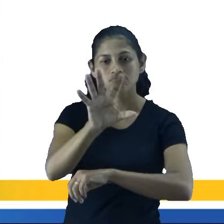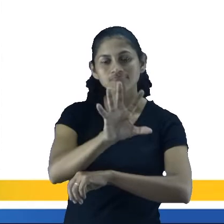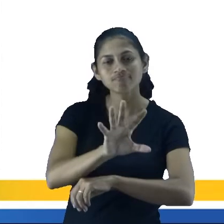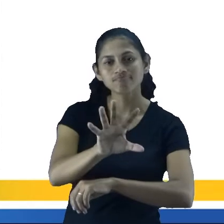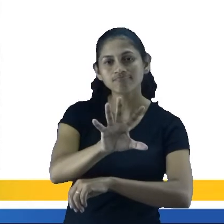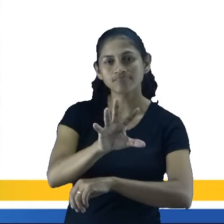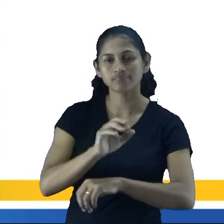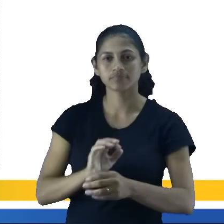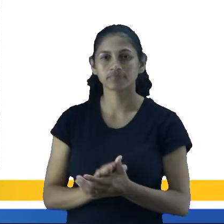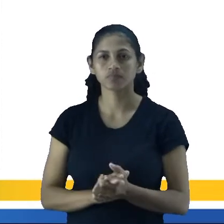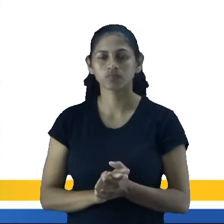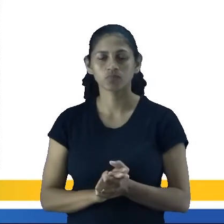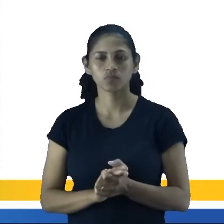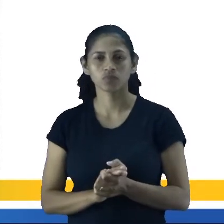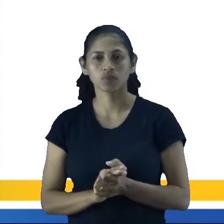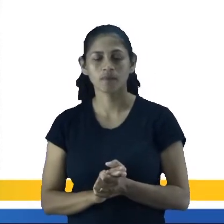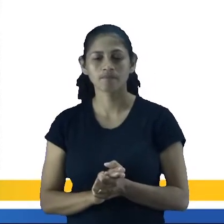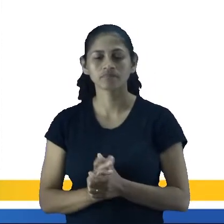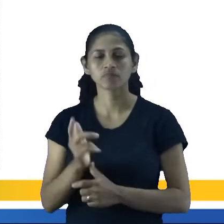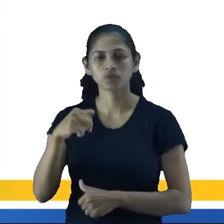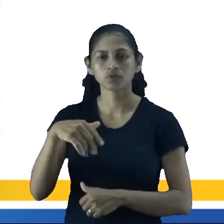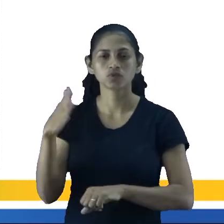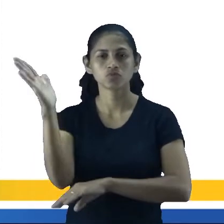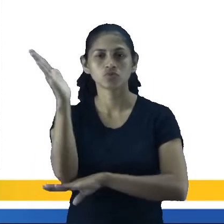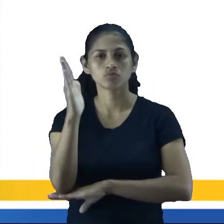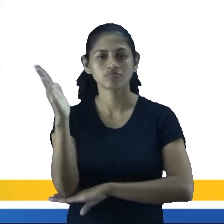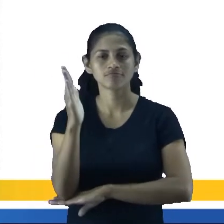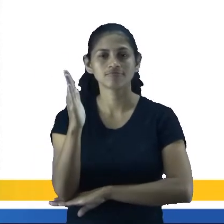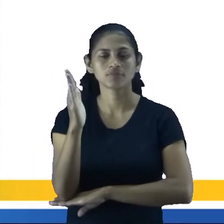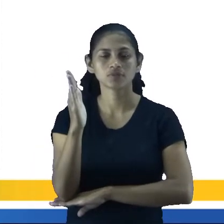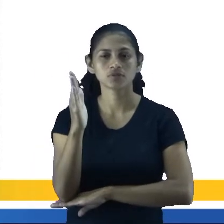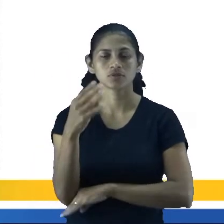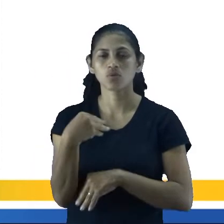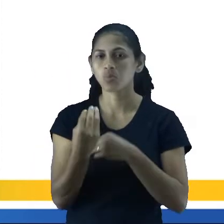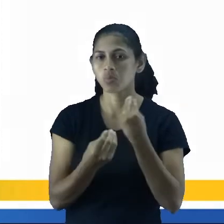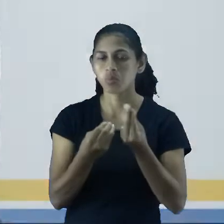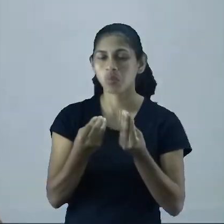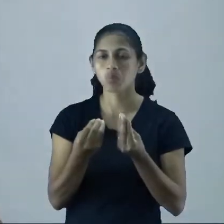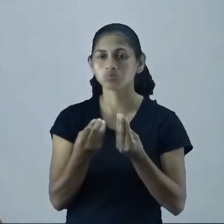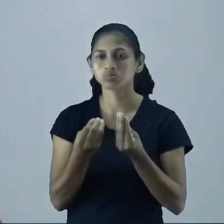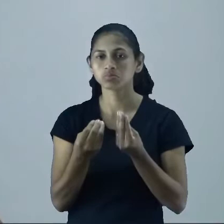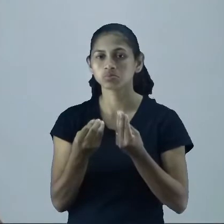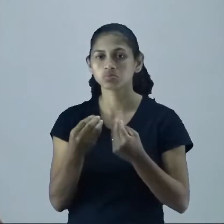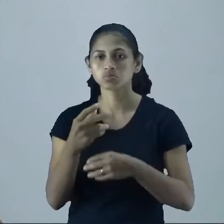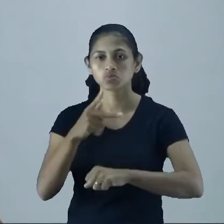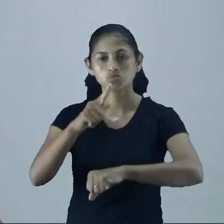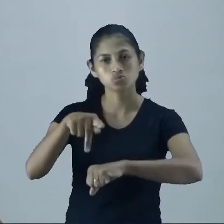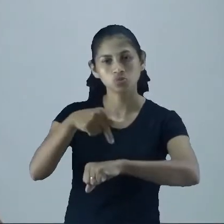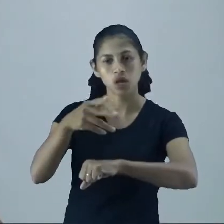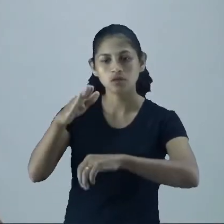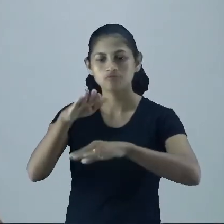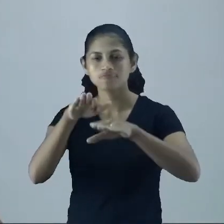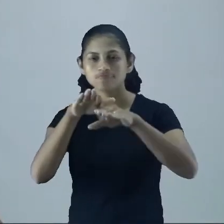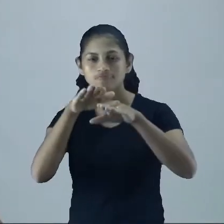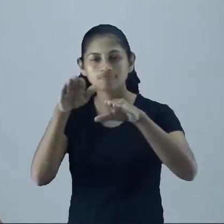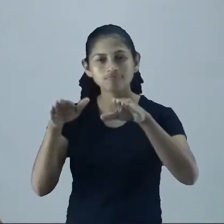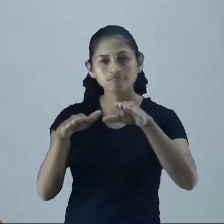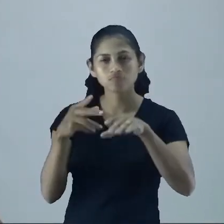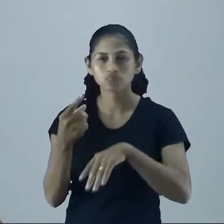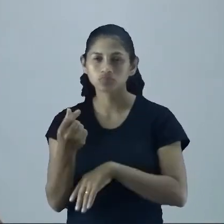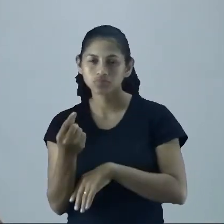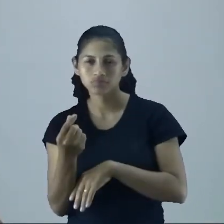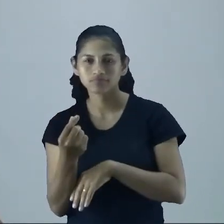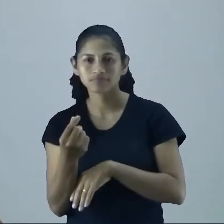outros países, né, menos desenvolvidos, o que aconteceu? Demorou um pouco mais para acontecer, mas